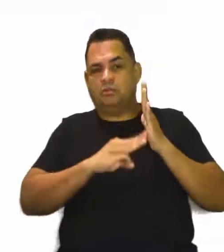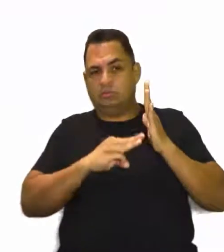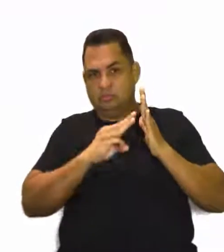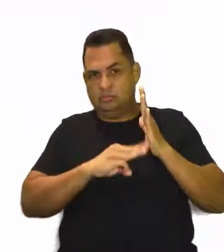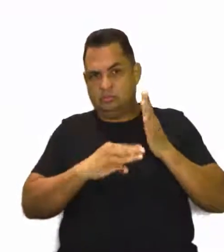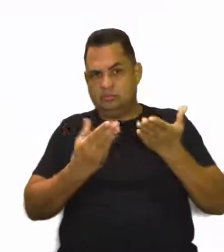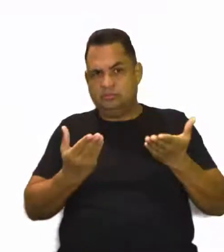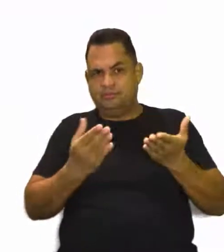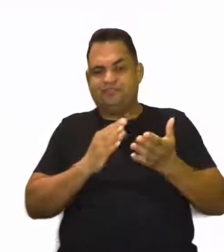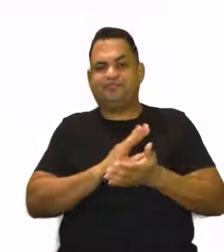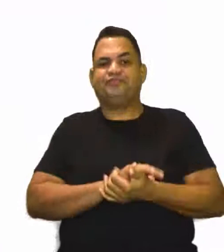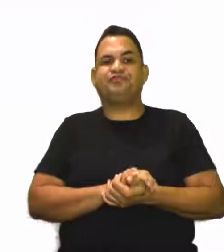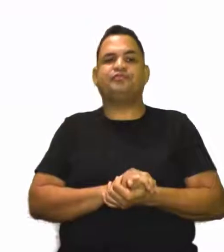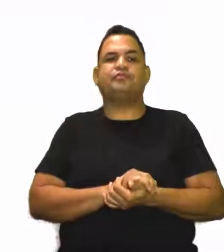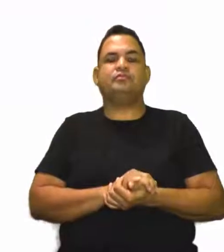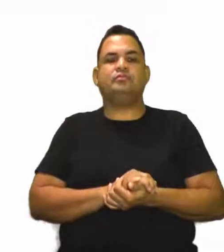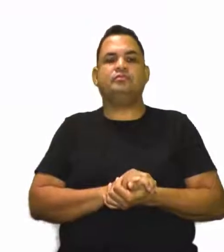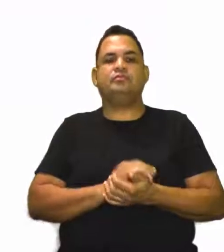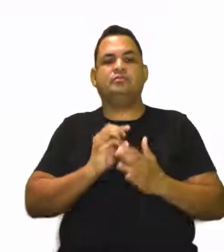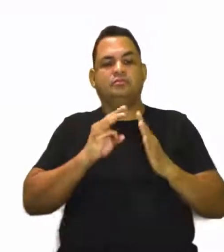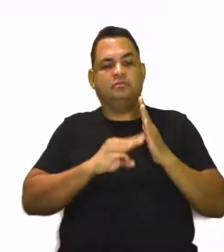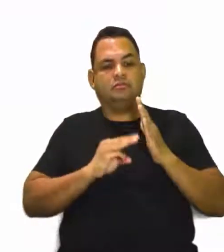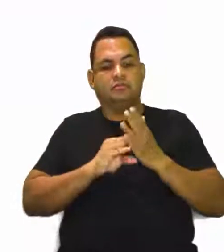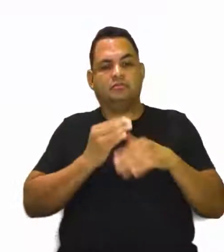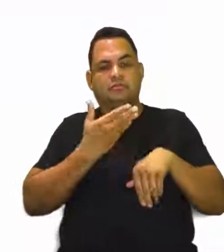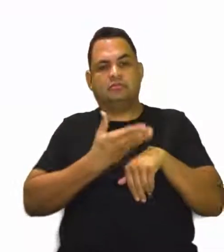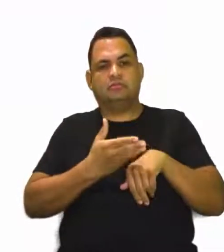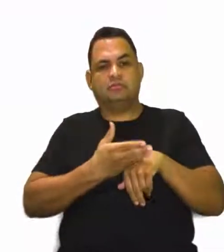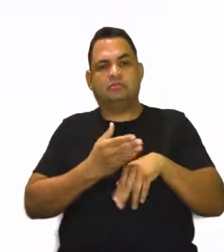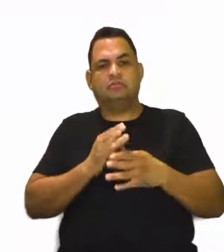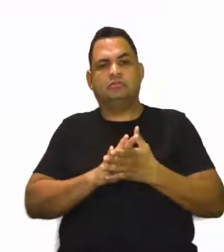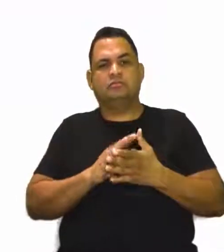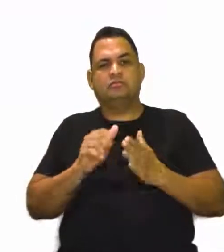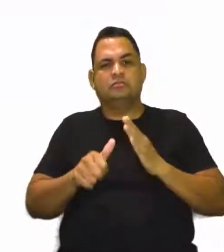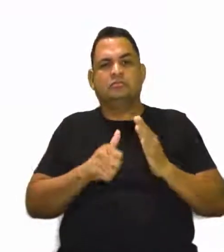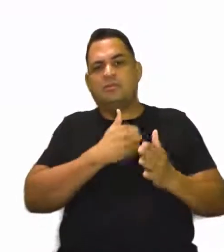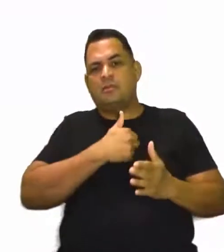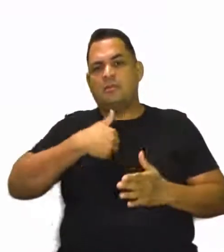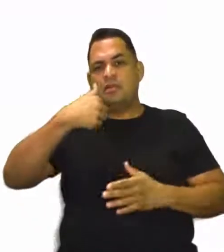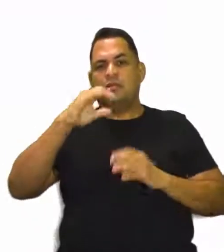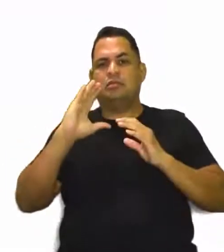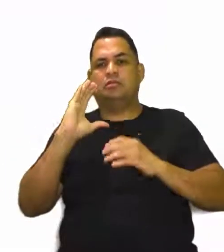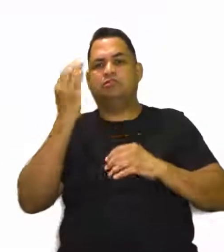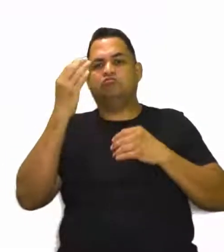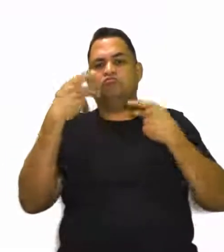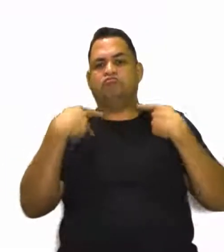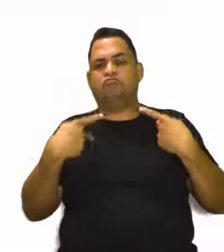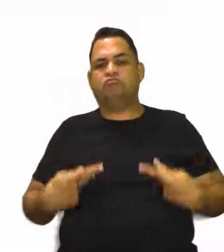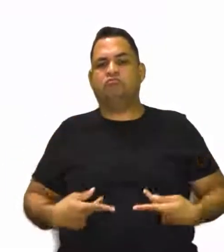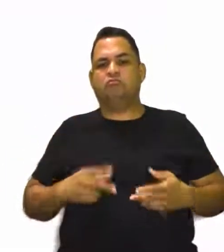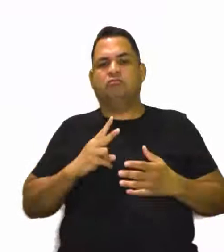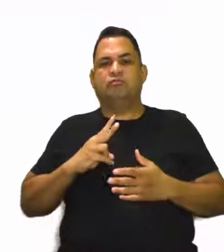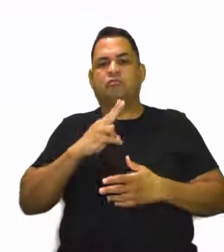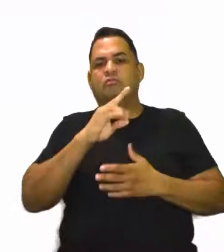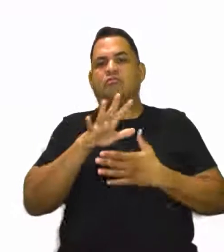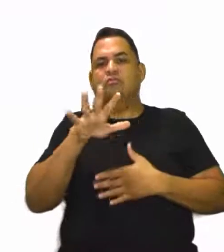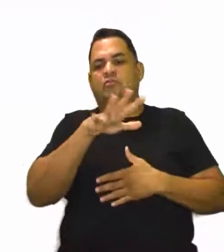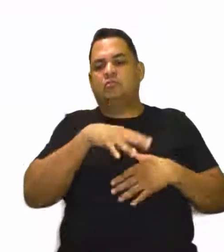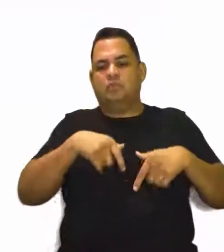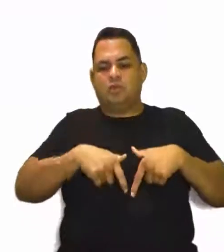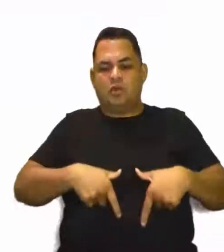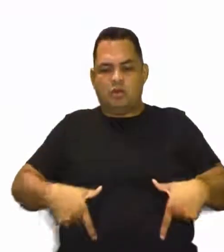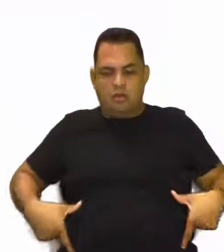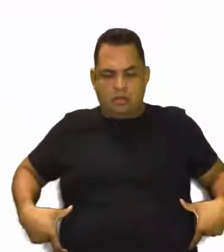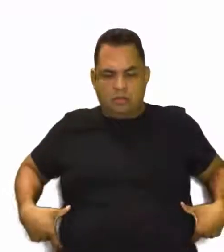Treinamento funcional, um método de treinamento que vai aprimorar as capacidades físicas, vai fortalecer a